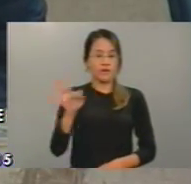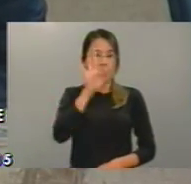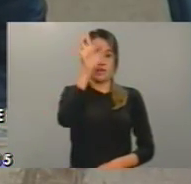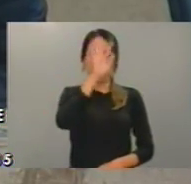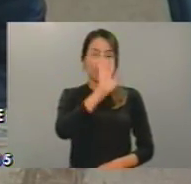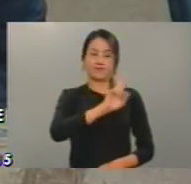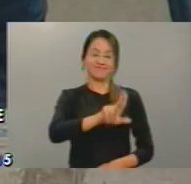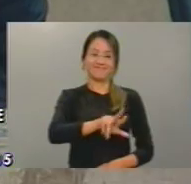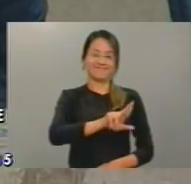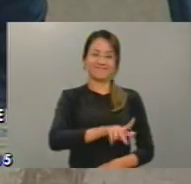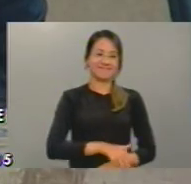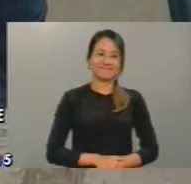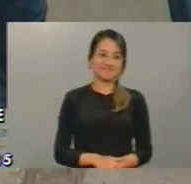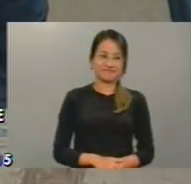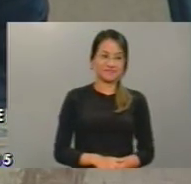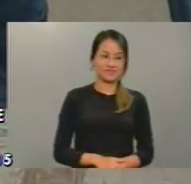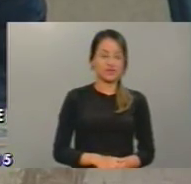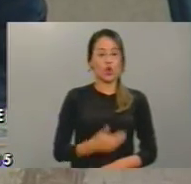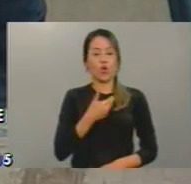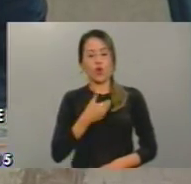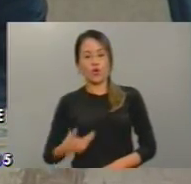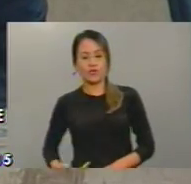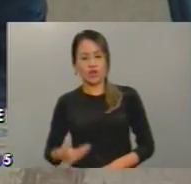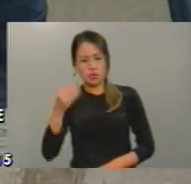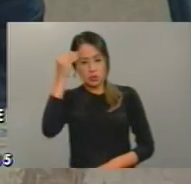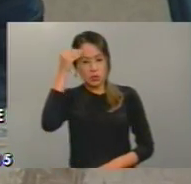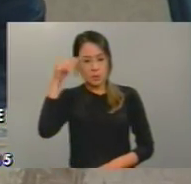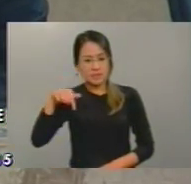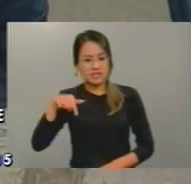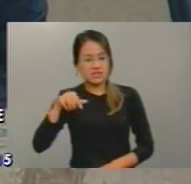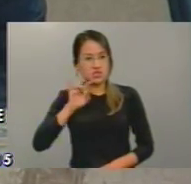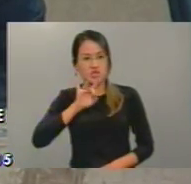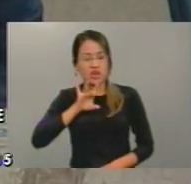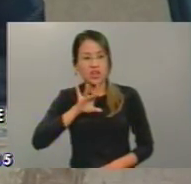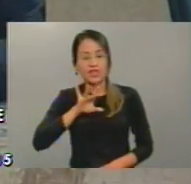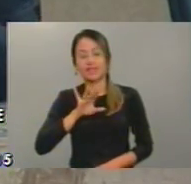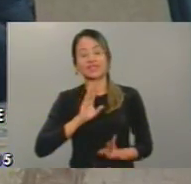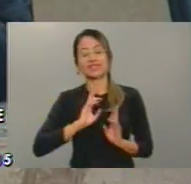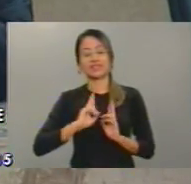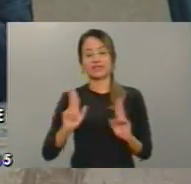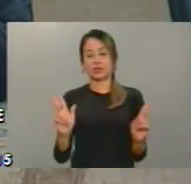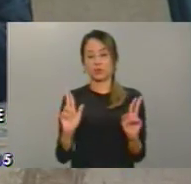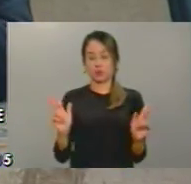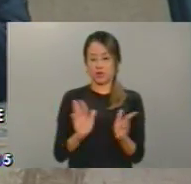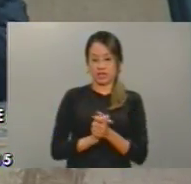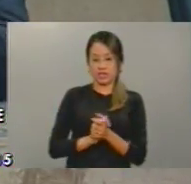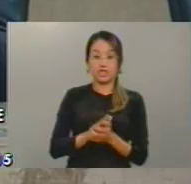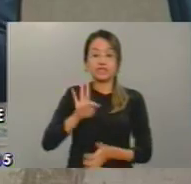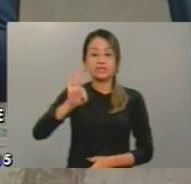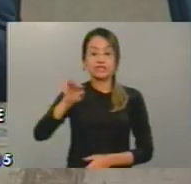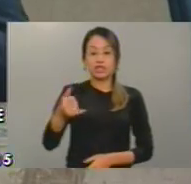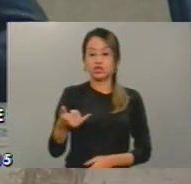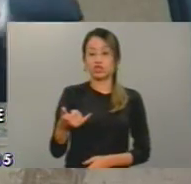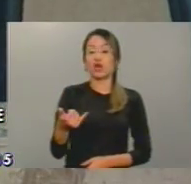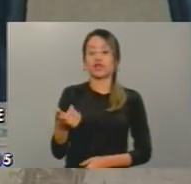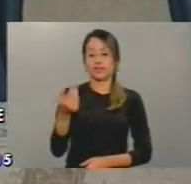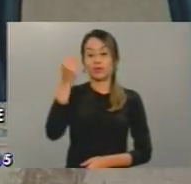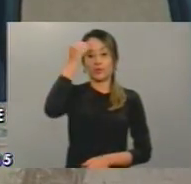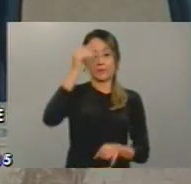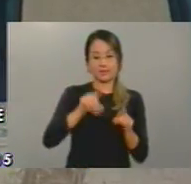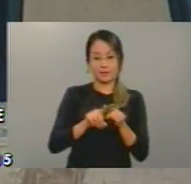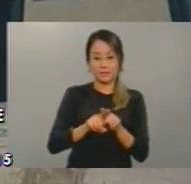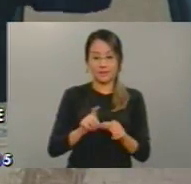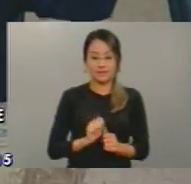humanamente impossível você controlar um sistema onde um garoto cometeu